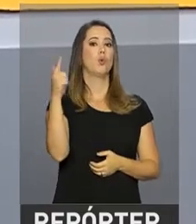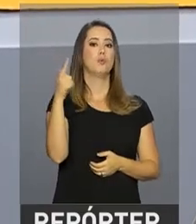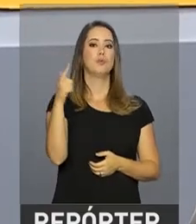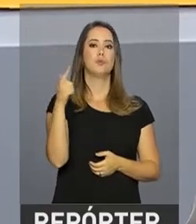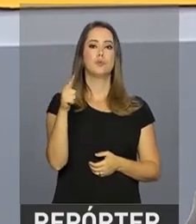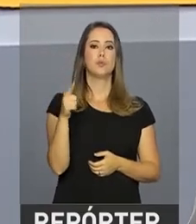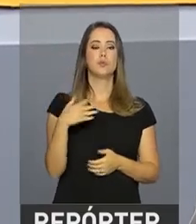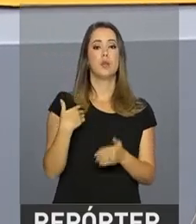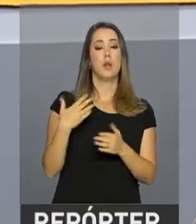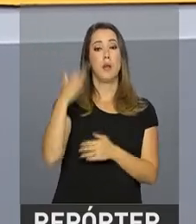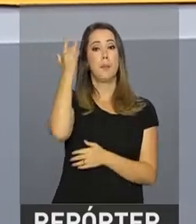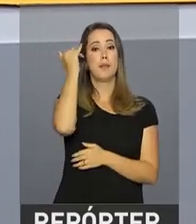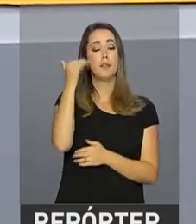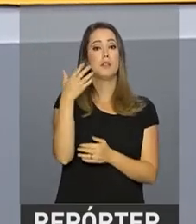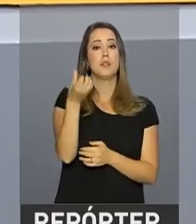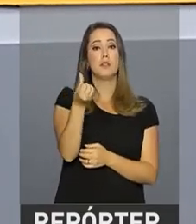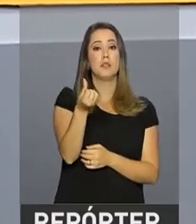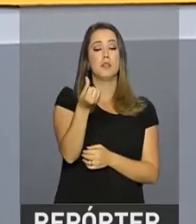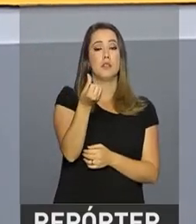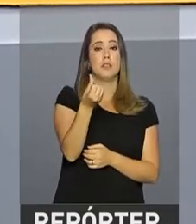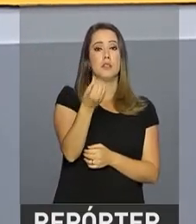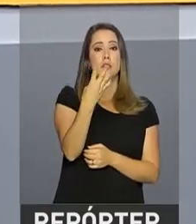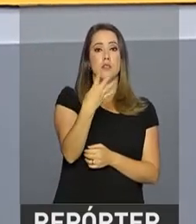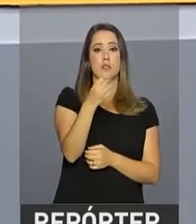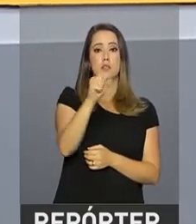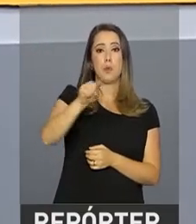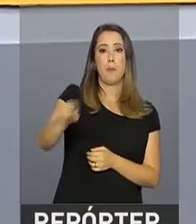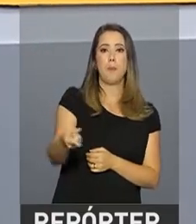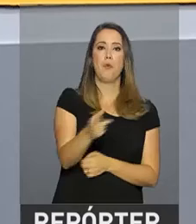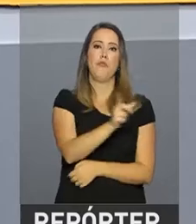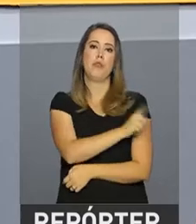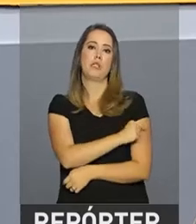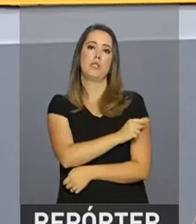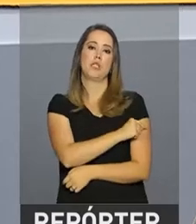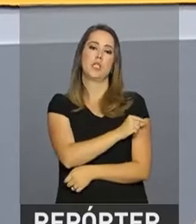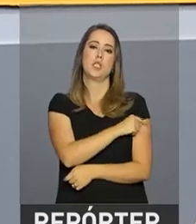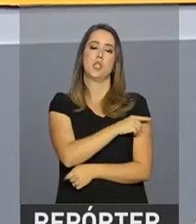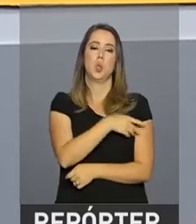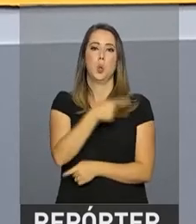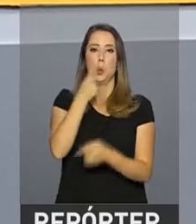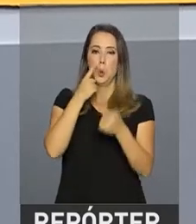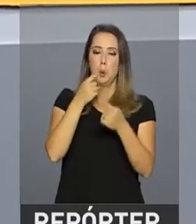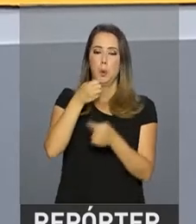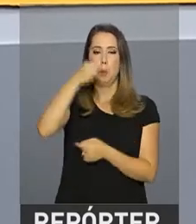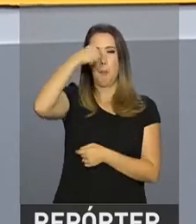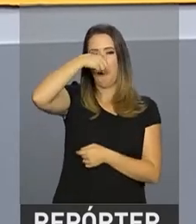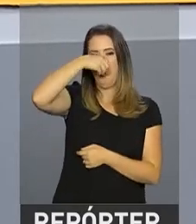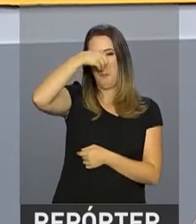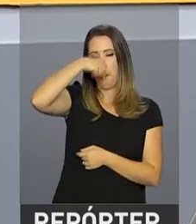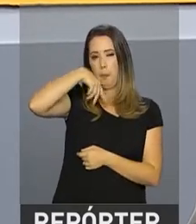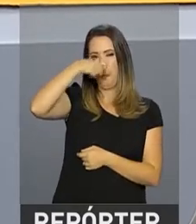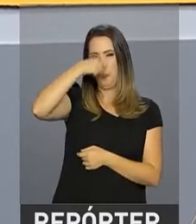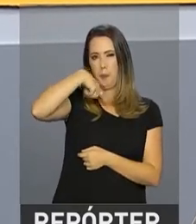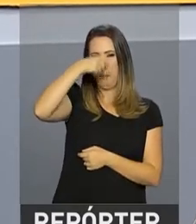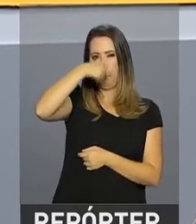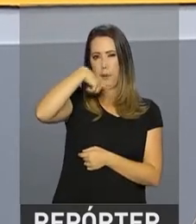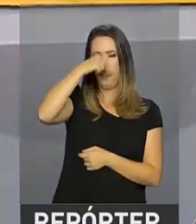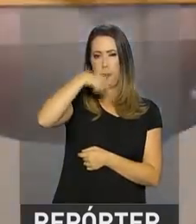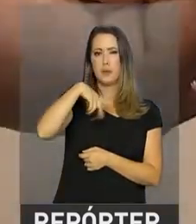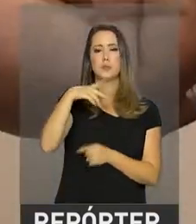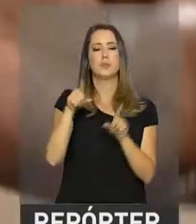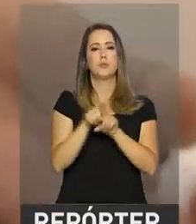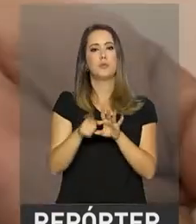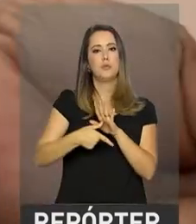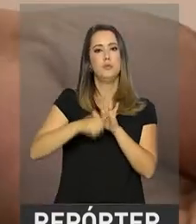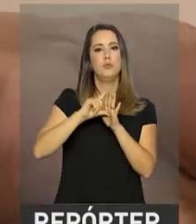receber a partir de amanhã 648 mil doses da vacina contra influenza vírus que pode causar a gripe o ministério da saúde